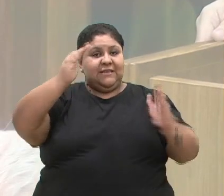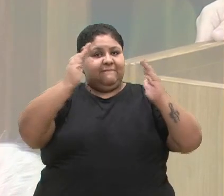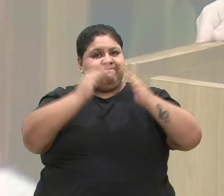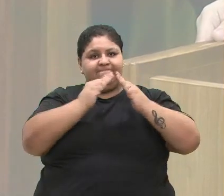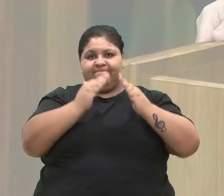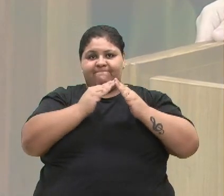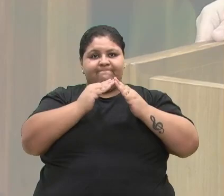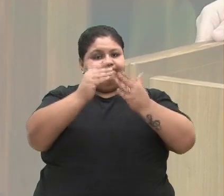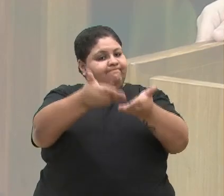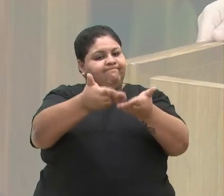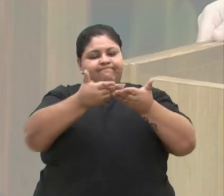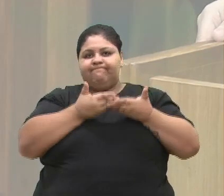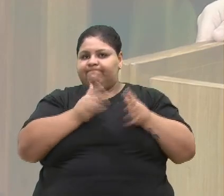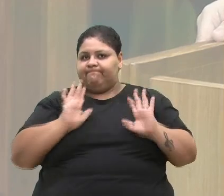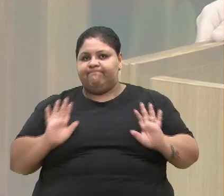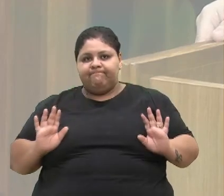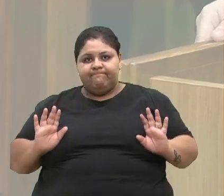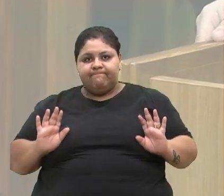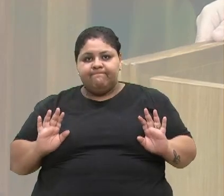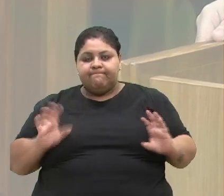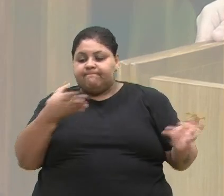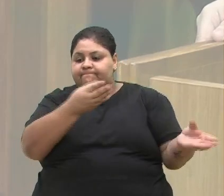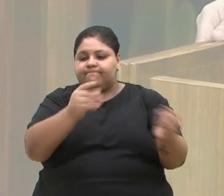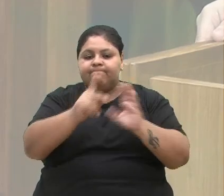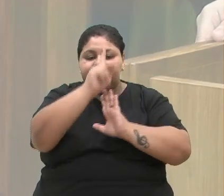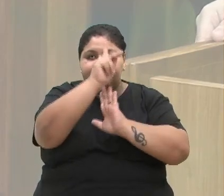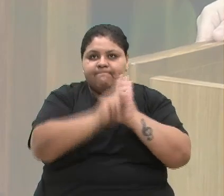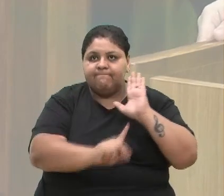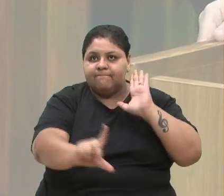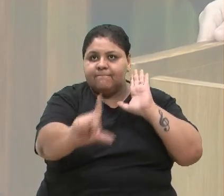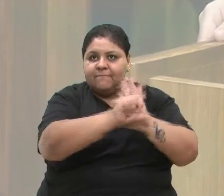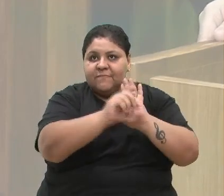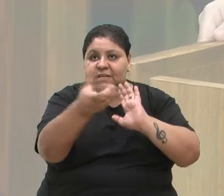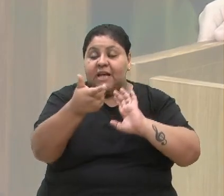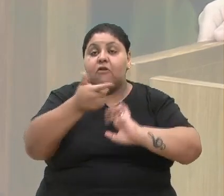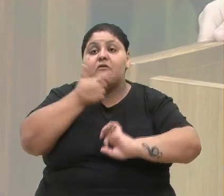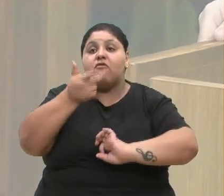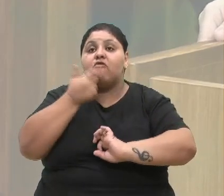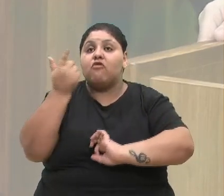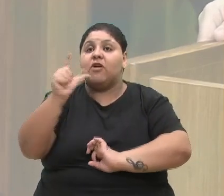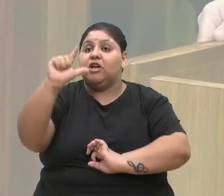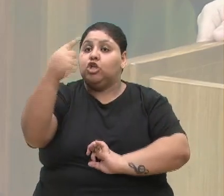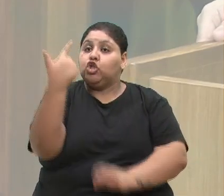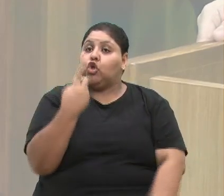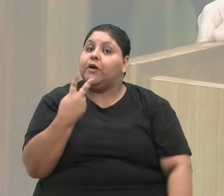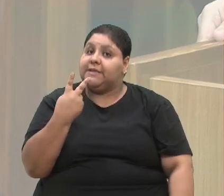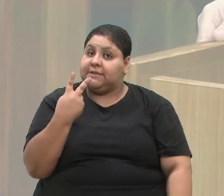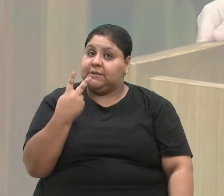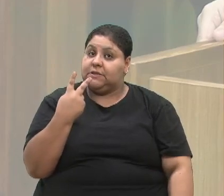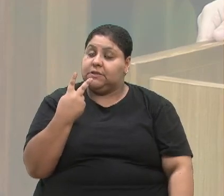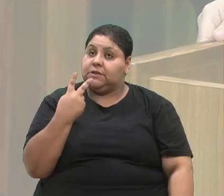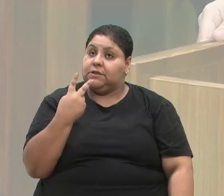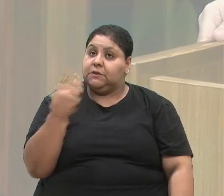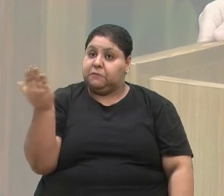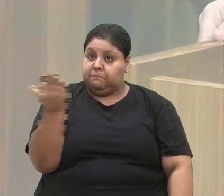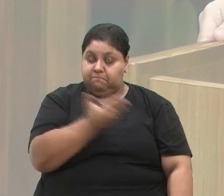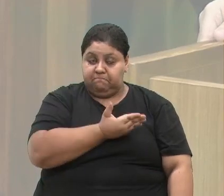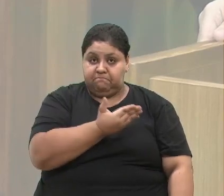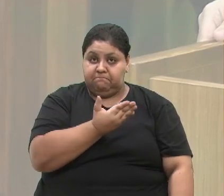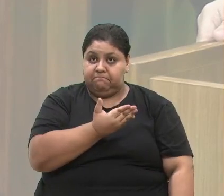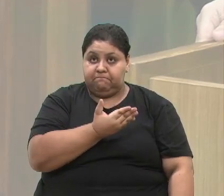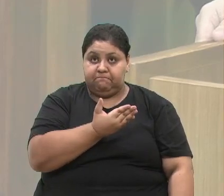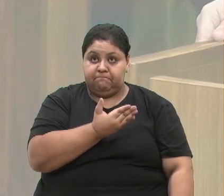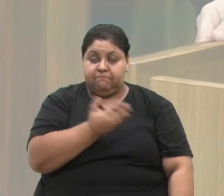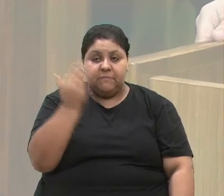são atendidos. Diversos projetos de leis, que aqui eu quero citar, no mínimo 2, para os nobres pares e os